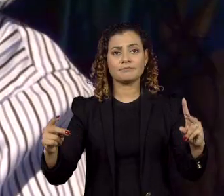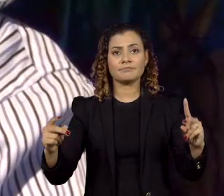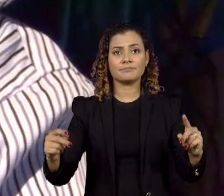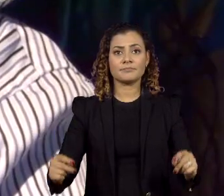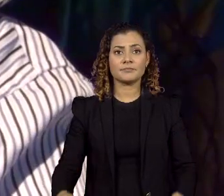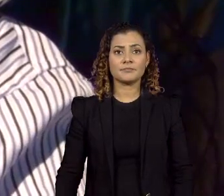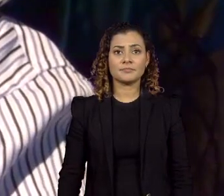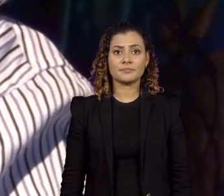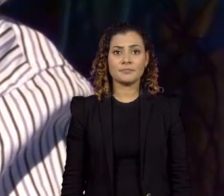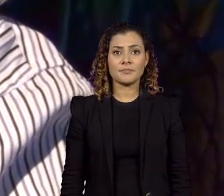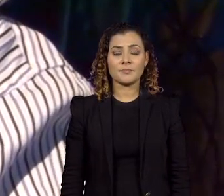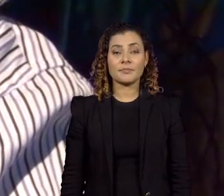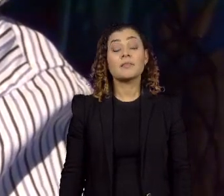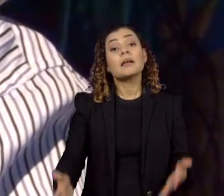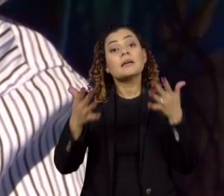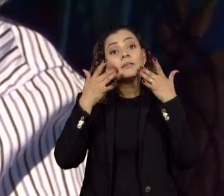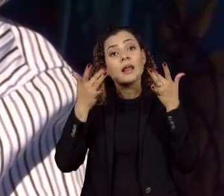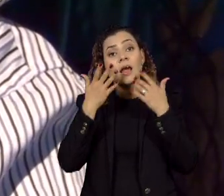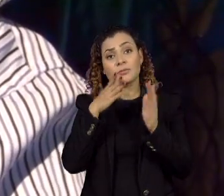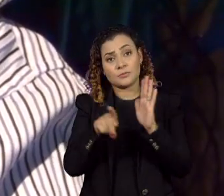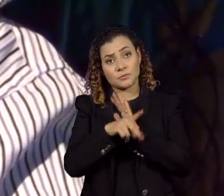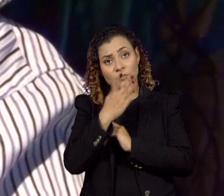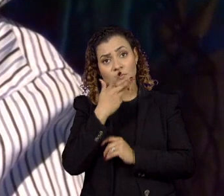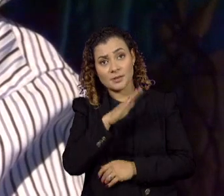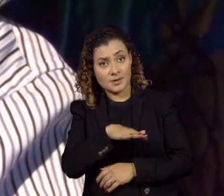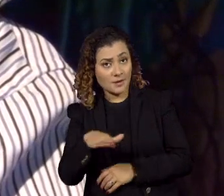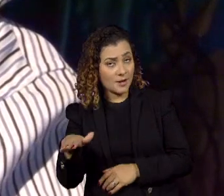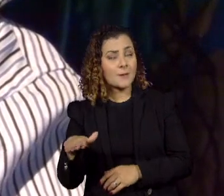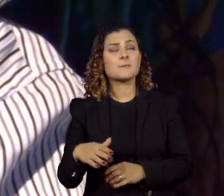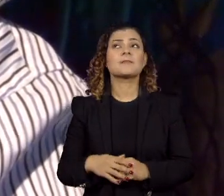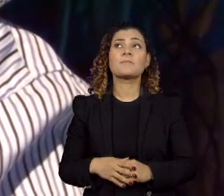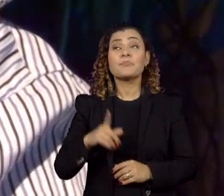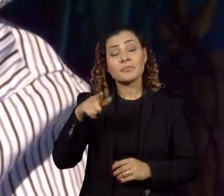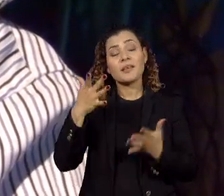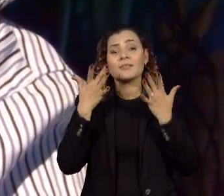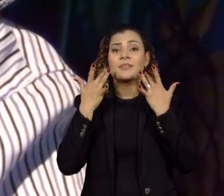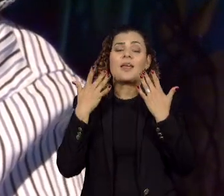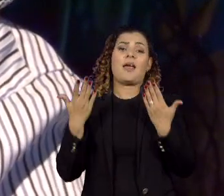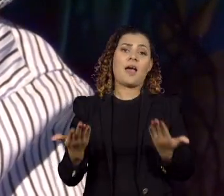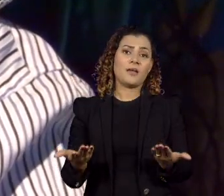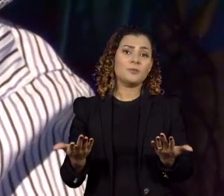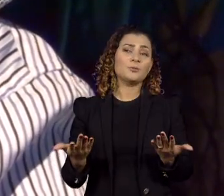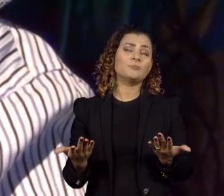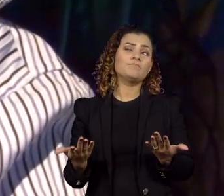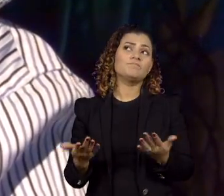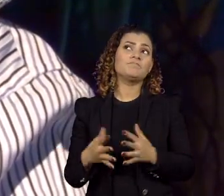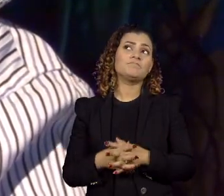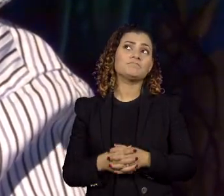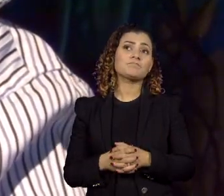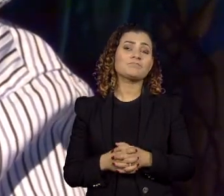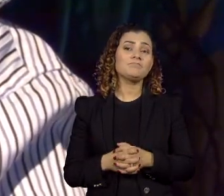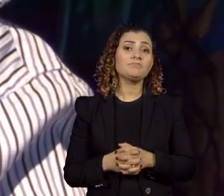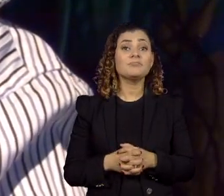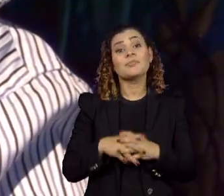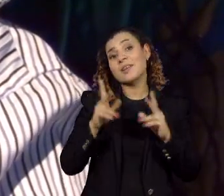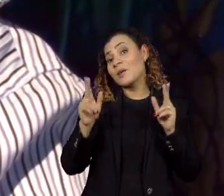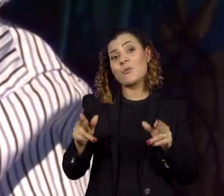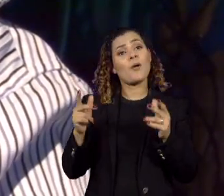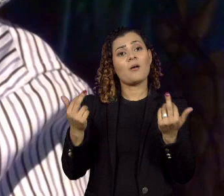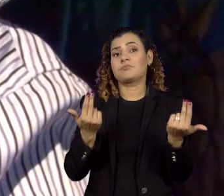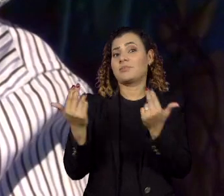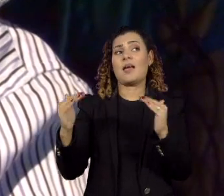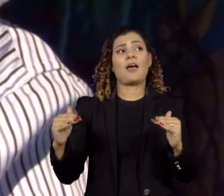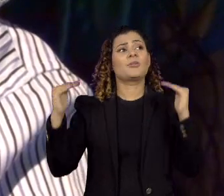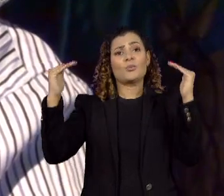O bom teatro para crianças é um teatro, é o que é um bom teatro para todo o público,